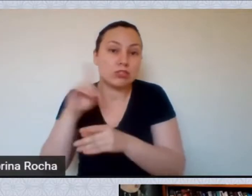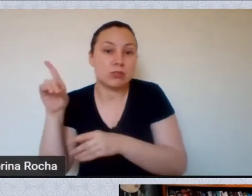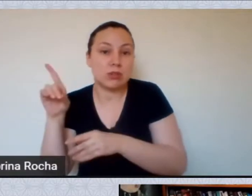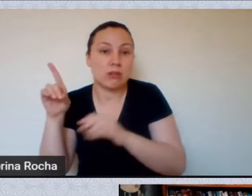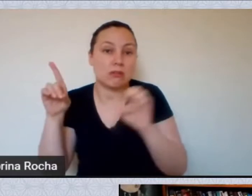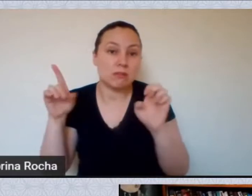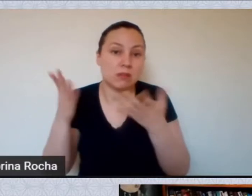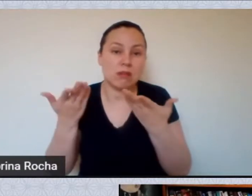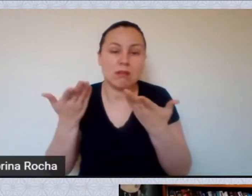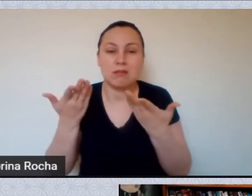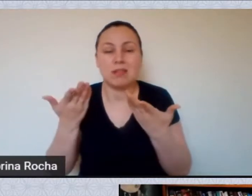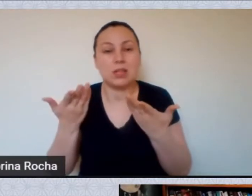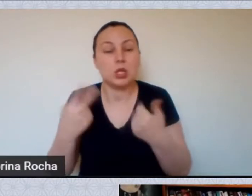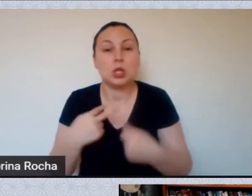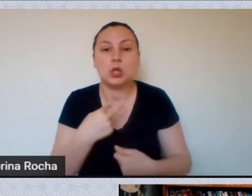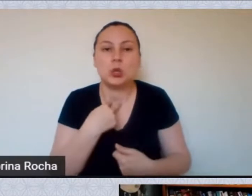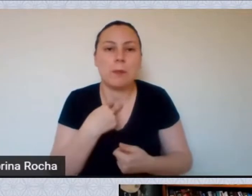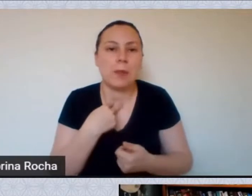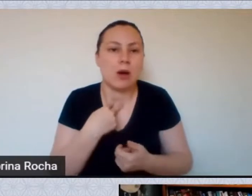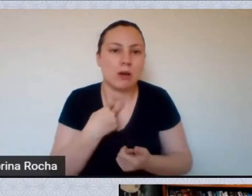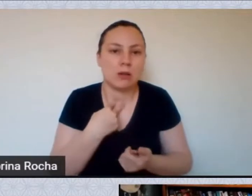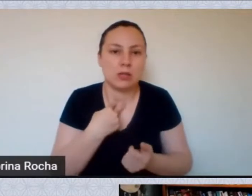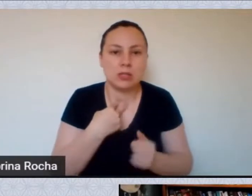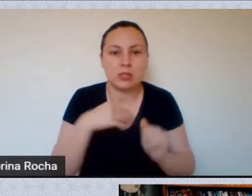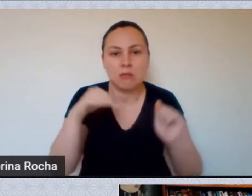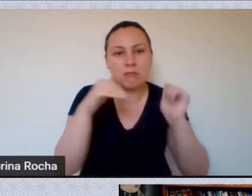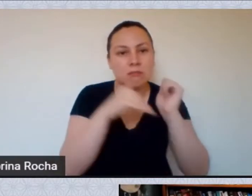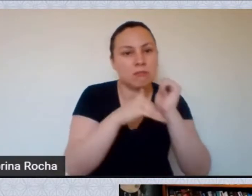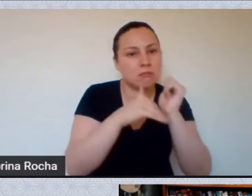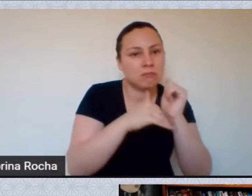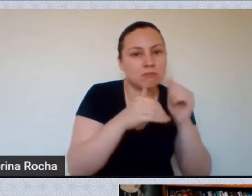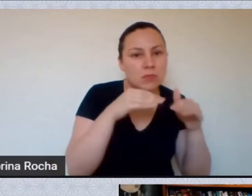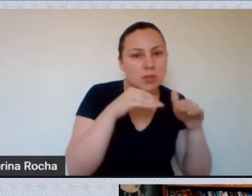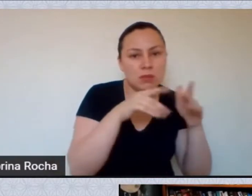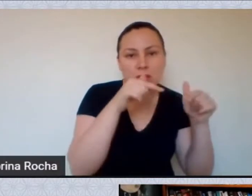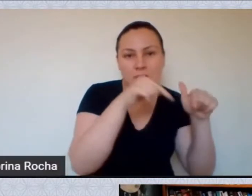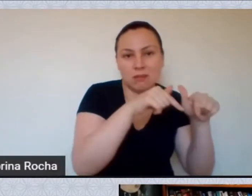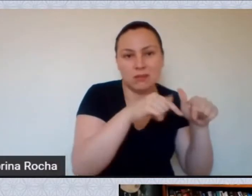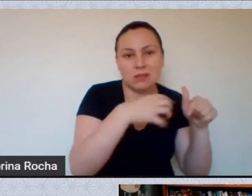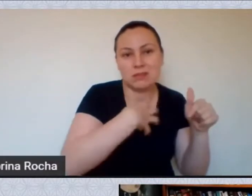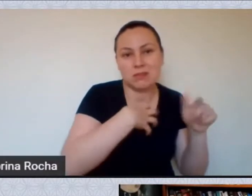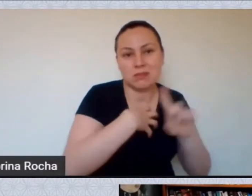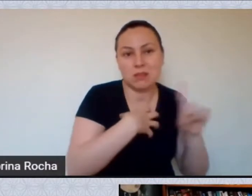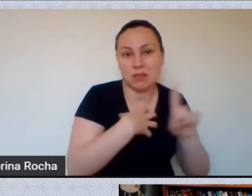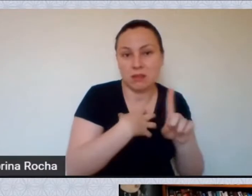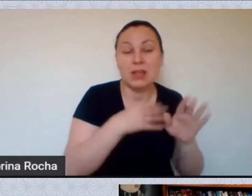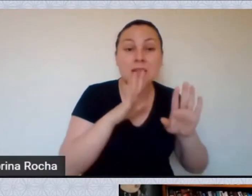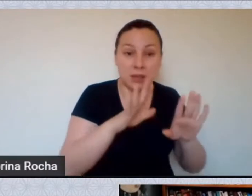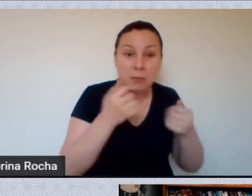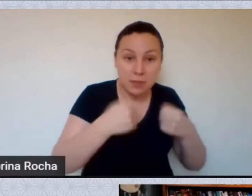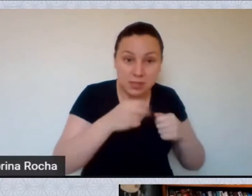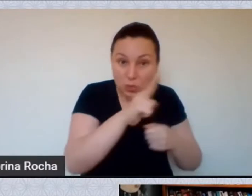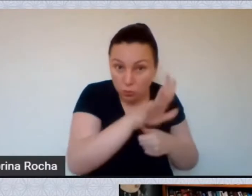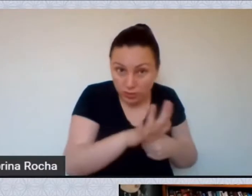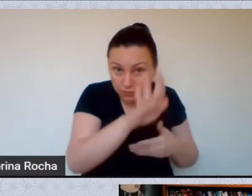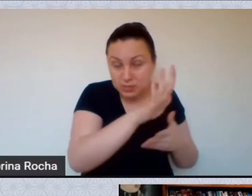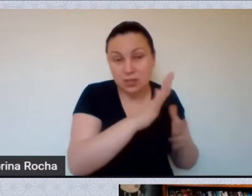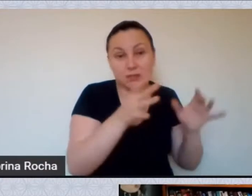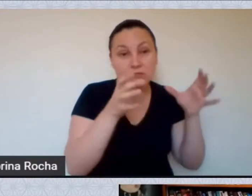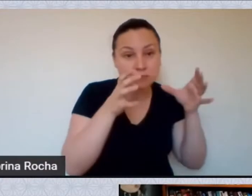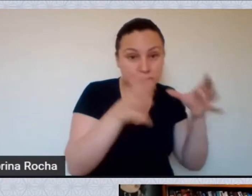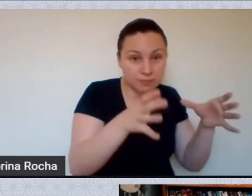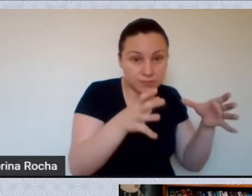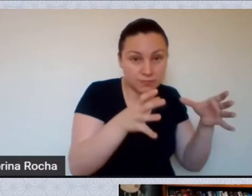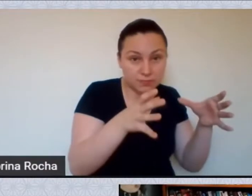componentes subjetivos na linguagem científica, entendeu? Então você meio que tem que forçar essa universalidade, e uma maneira de